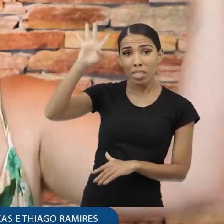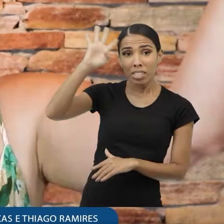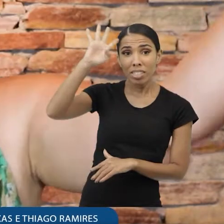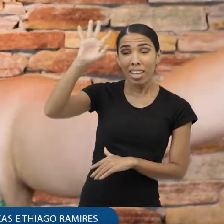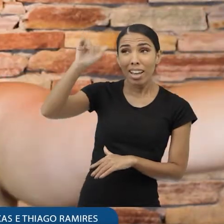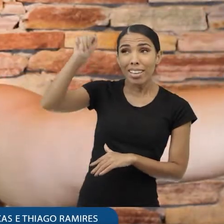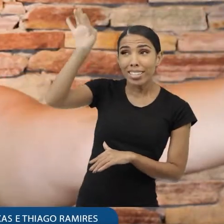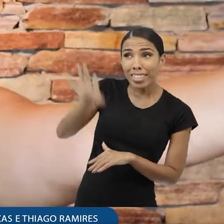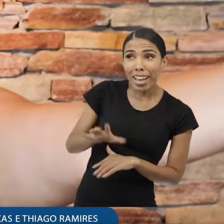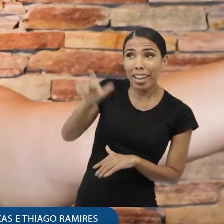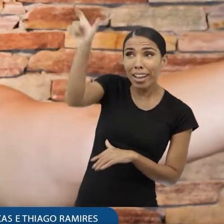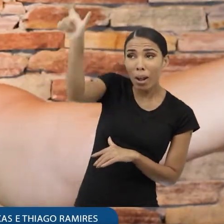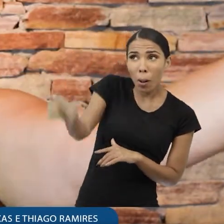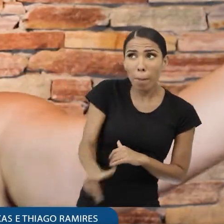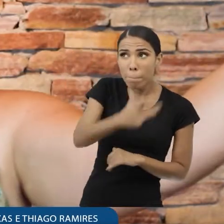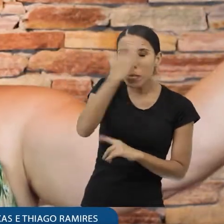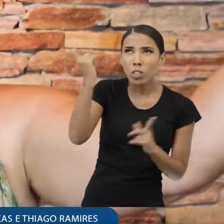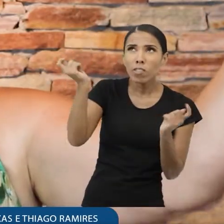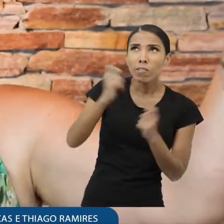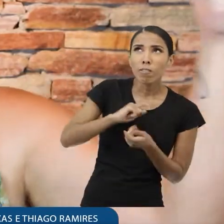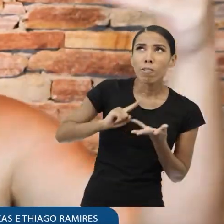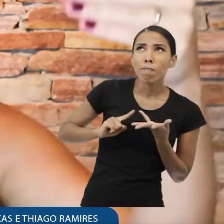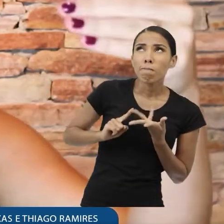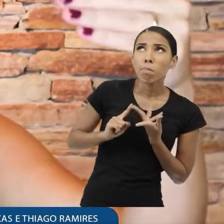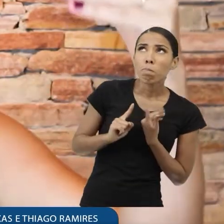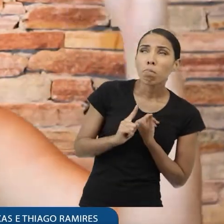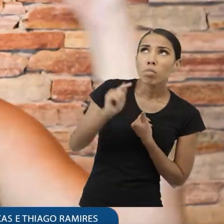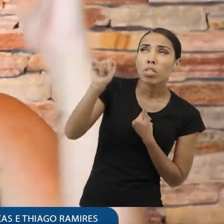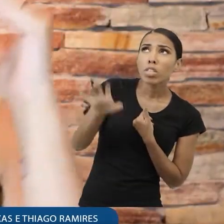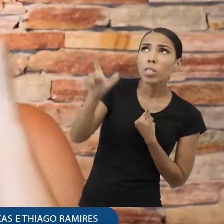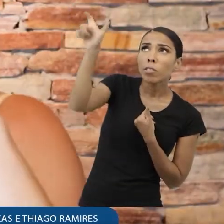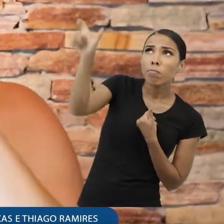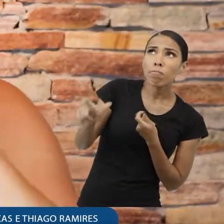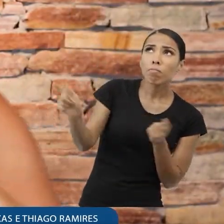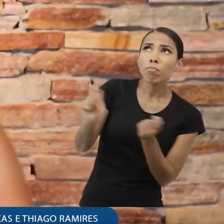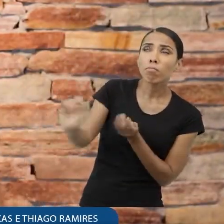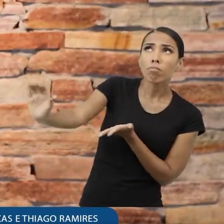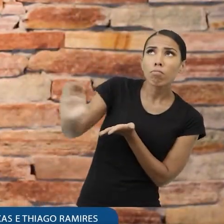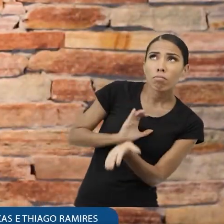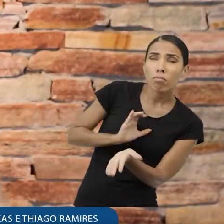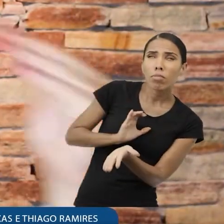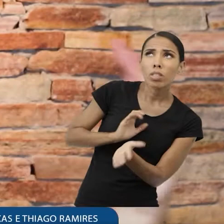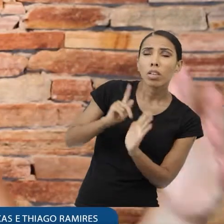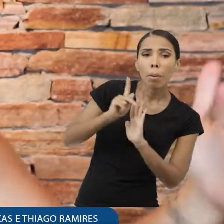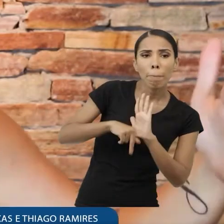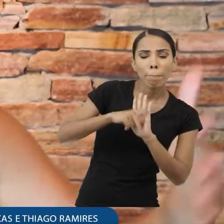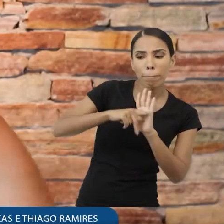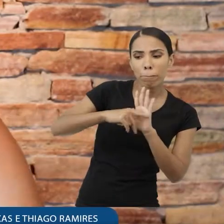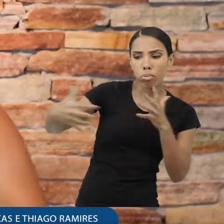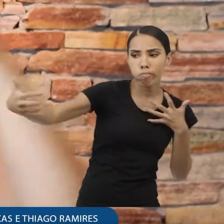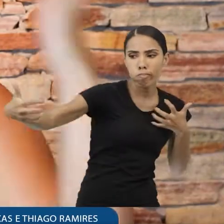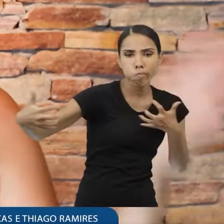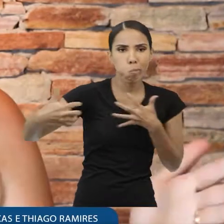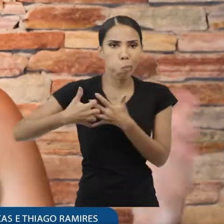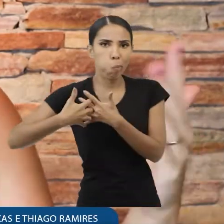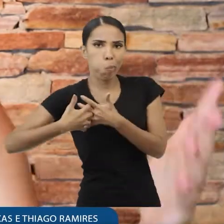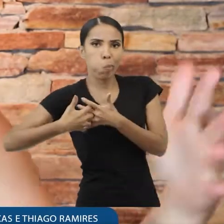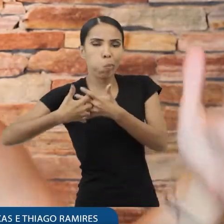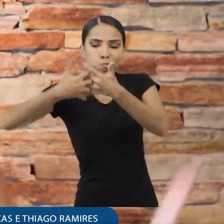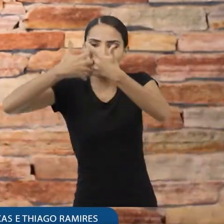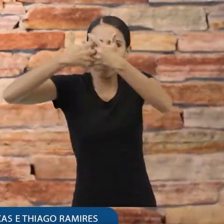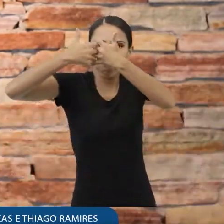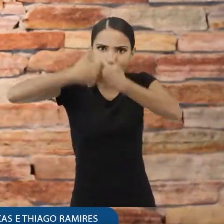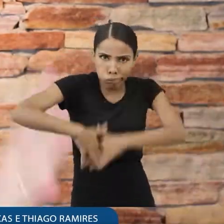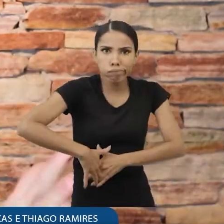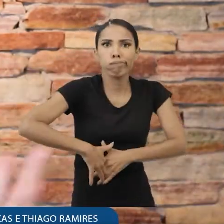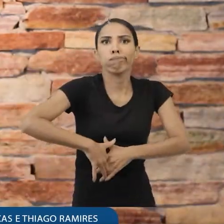esse patrocinador e, junto dele, você vai pensar o seu projeto. E, com isso, você vai casar, que a gente chama de